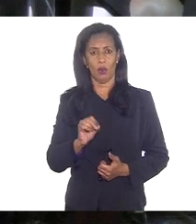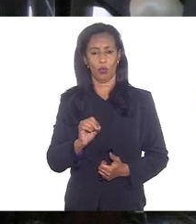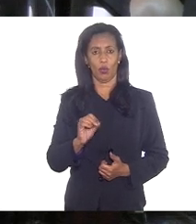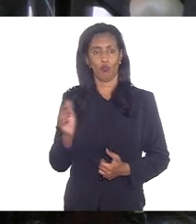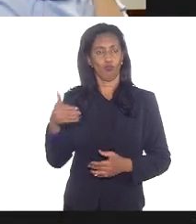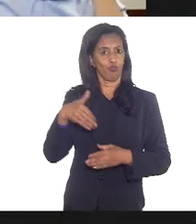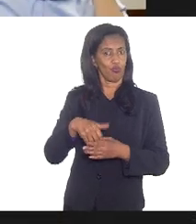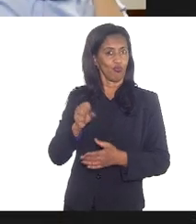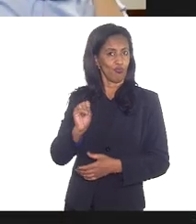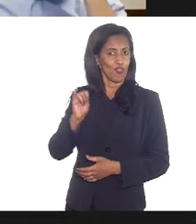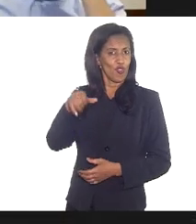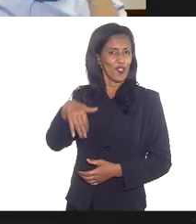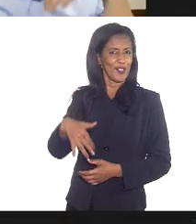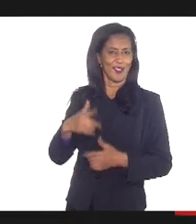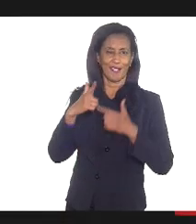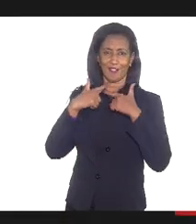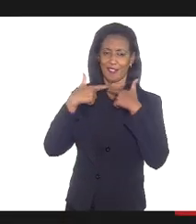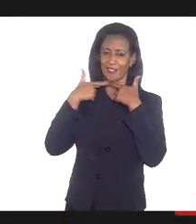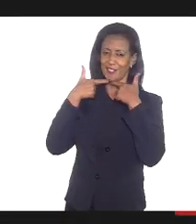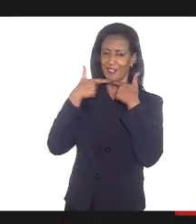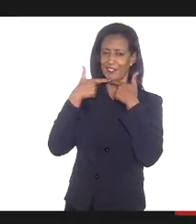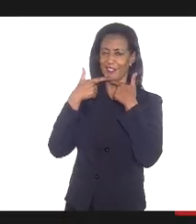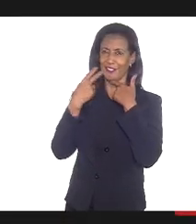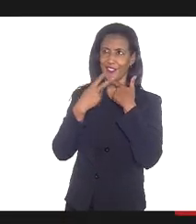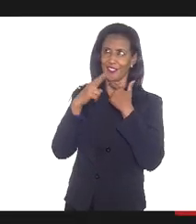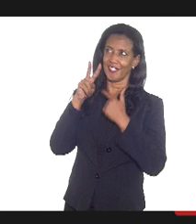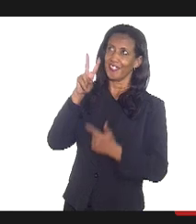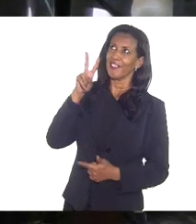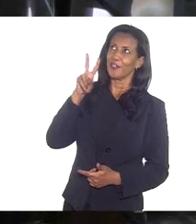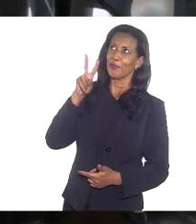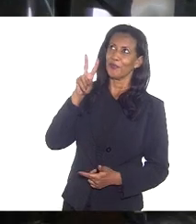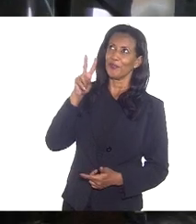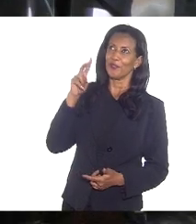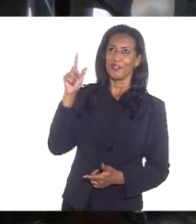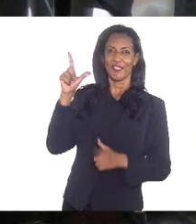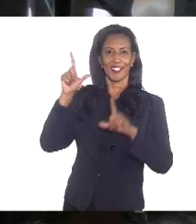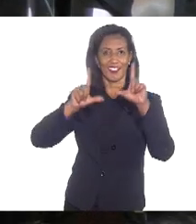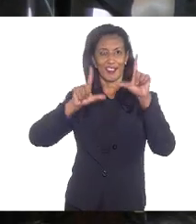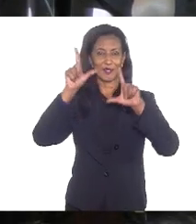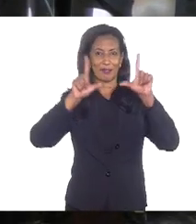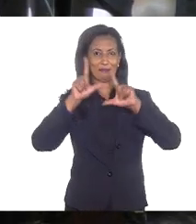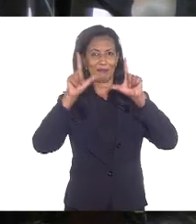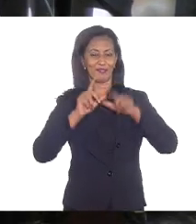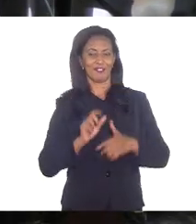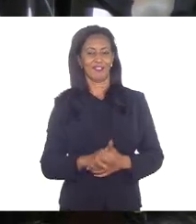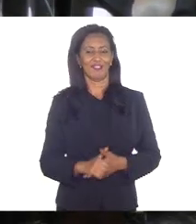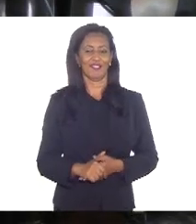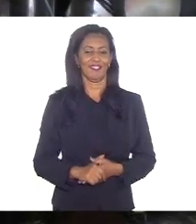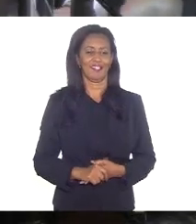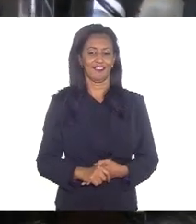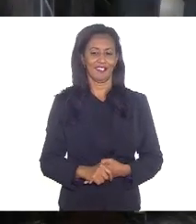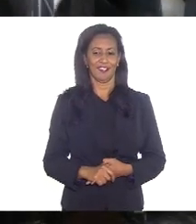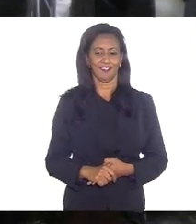sim. Olha o sorriso. Já olha para a câmera. Ele quer aparecer na televisão.